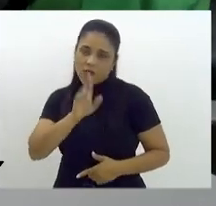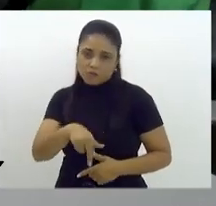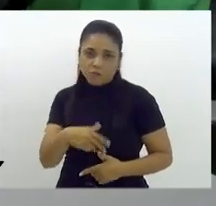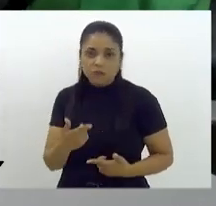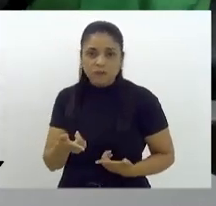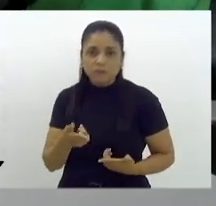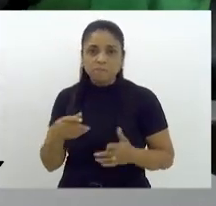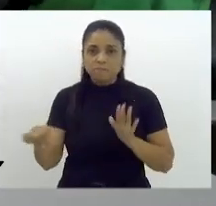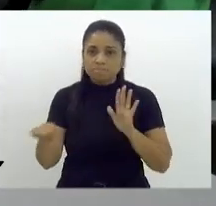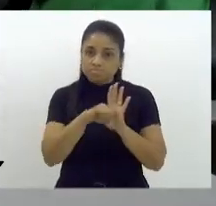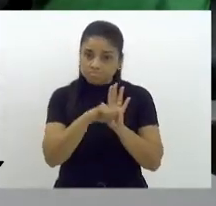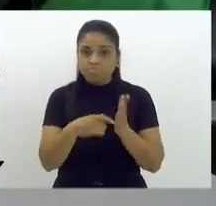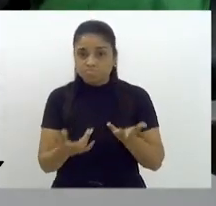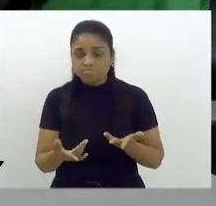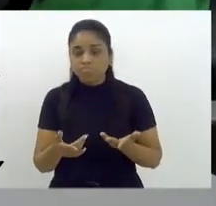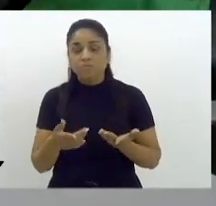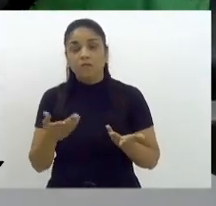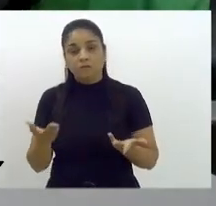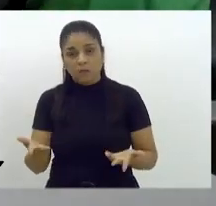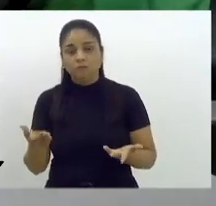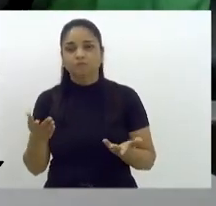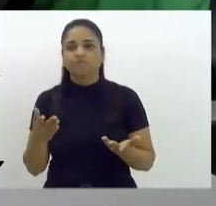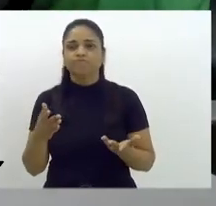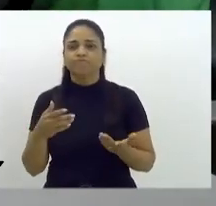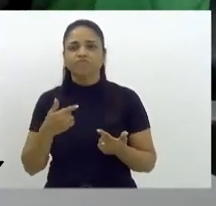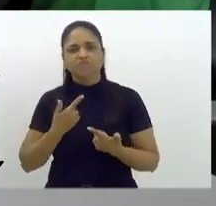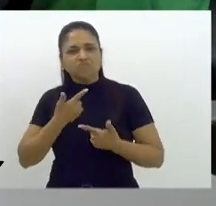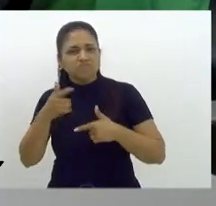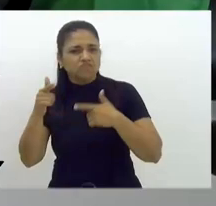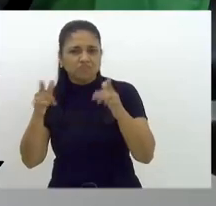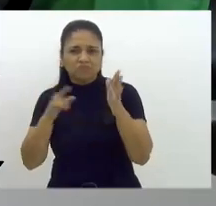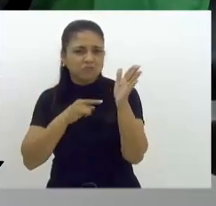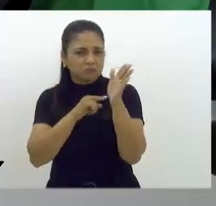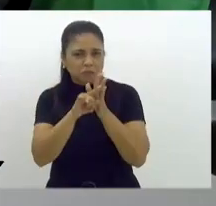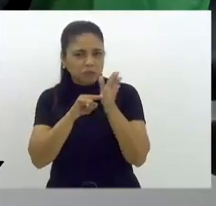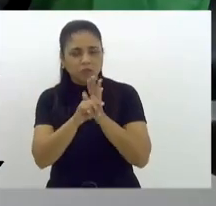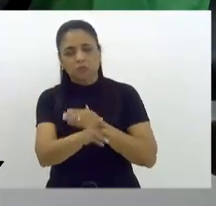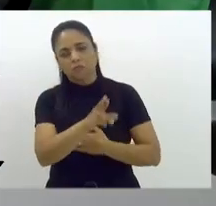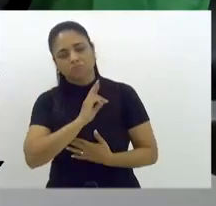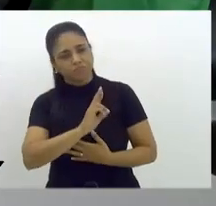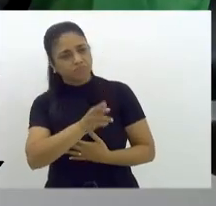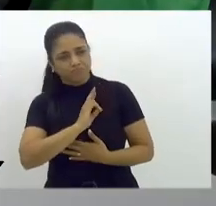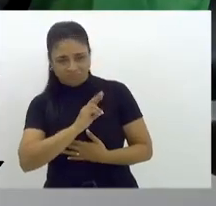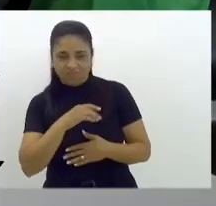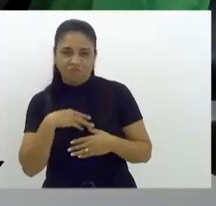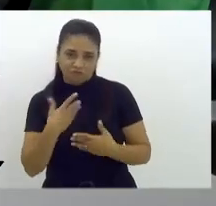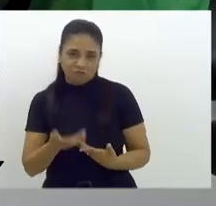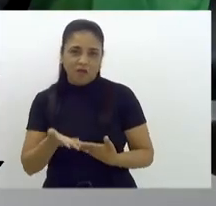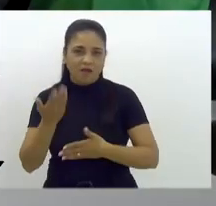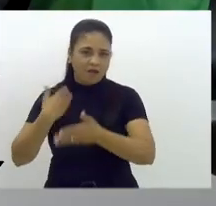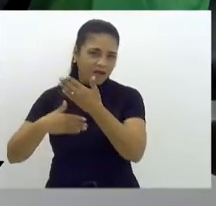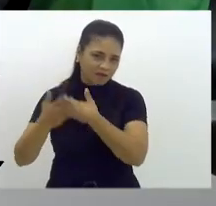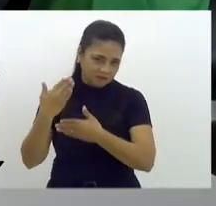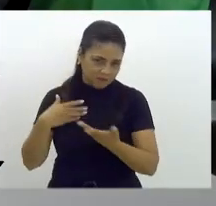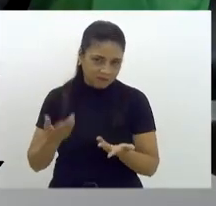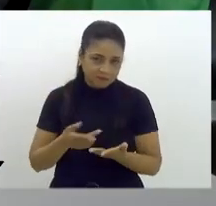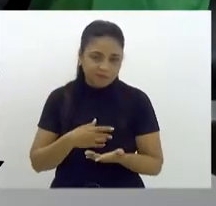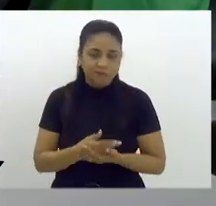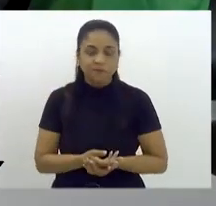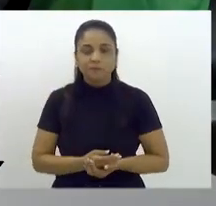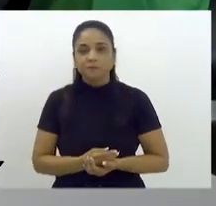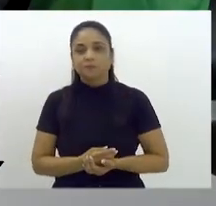colocar e No resto é eu acho que já fomos a gente já foi aqui contemplada né que seria a